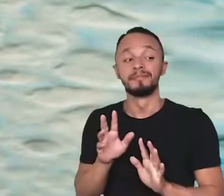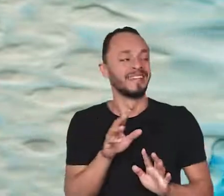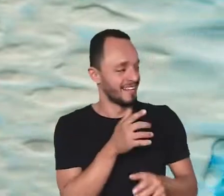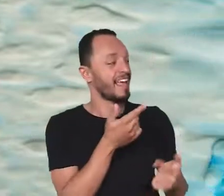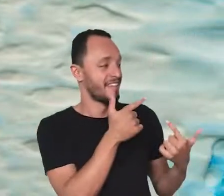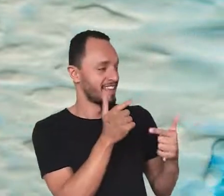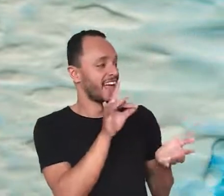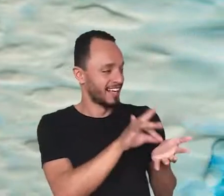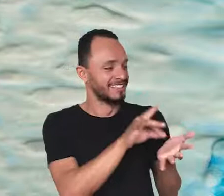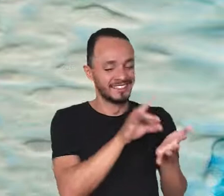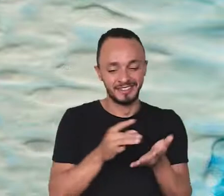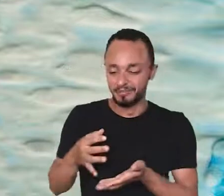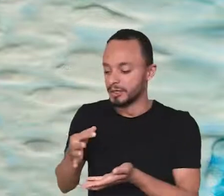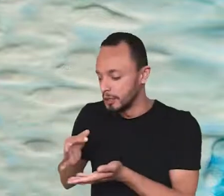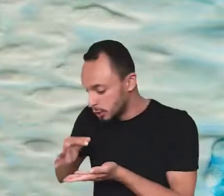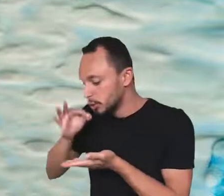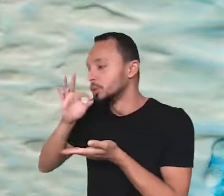Gente...